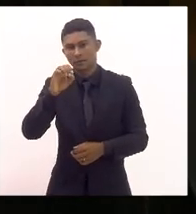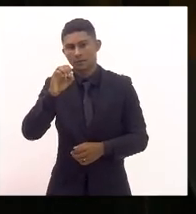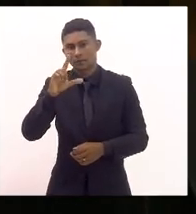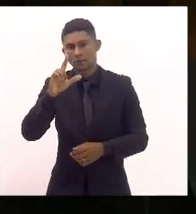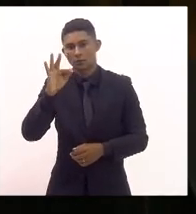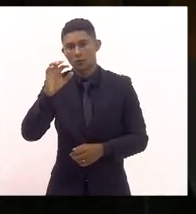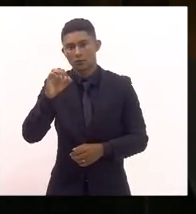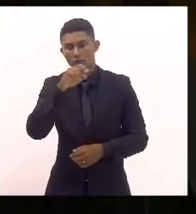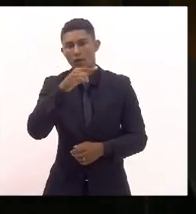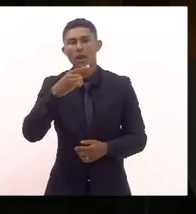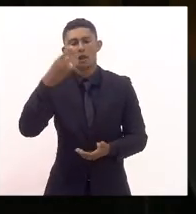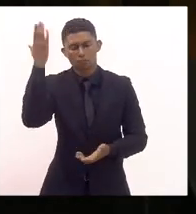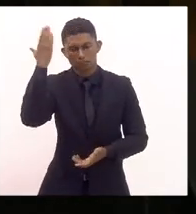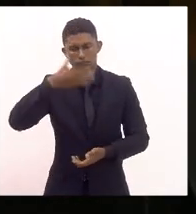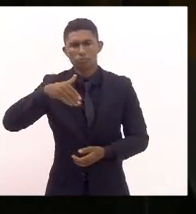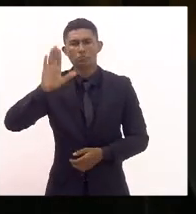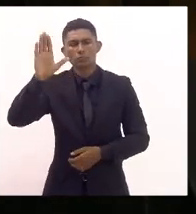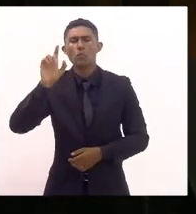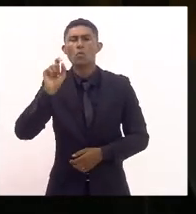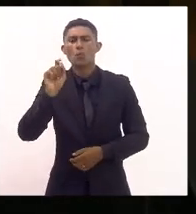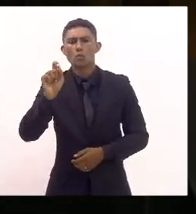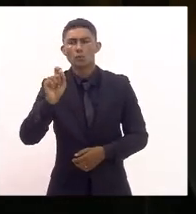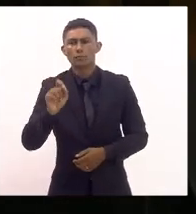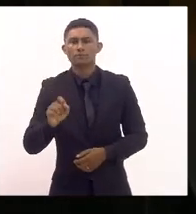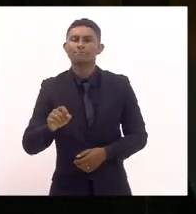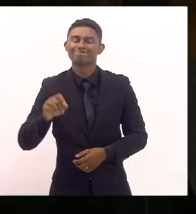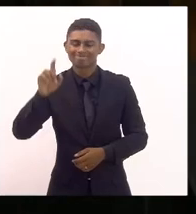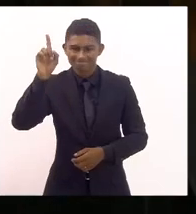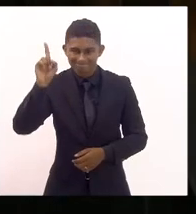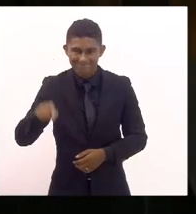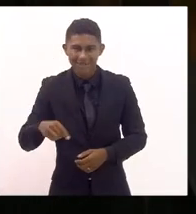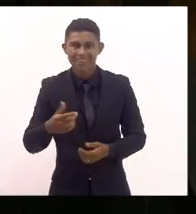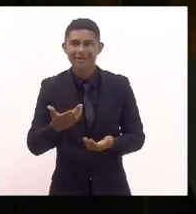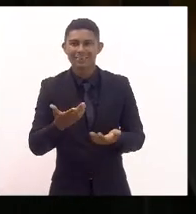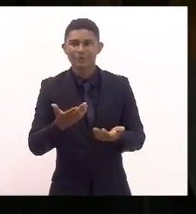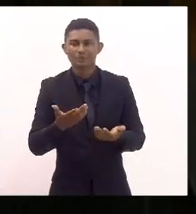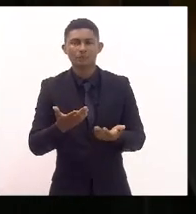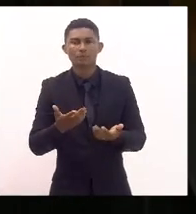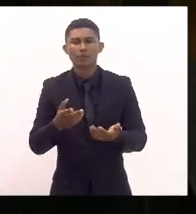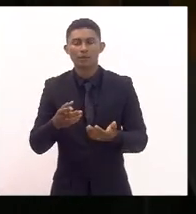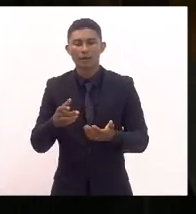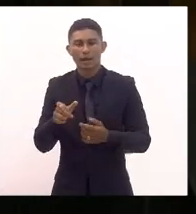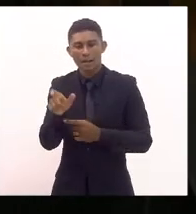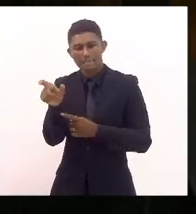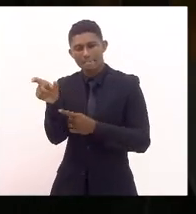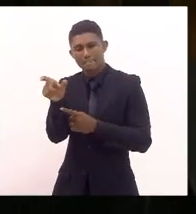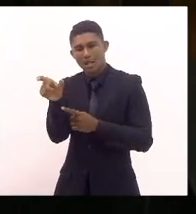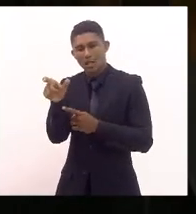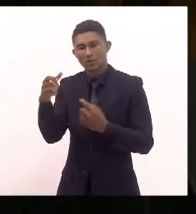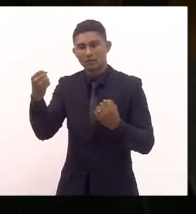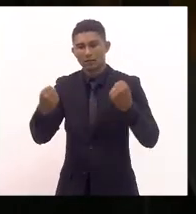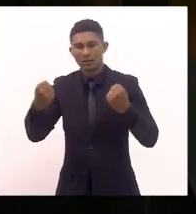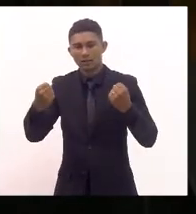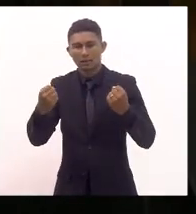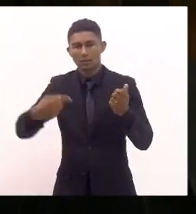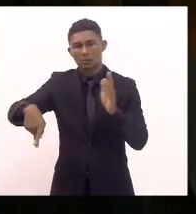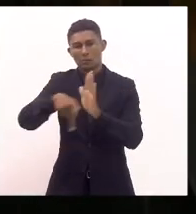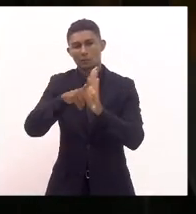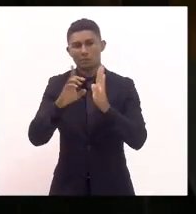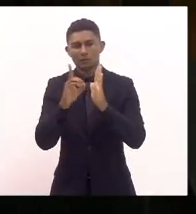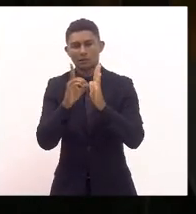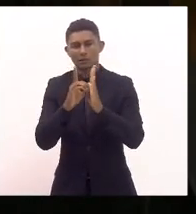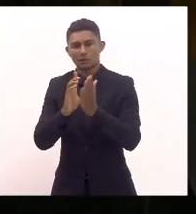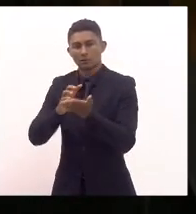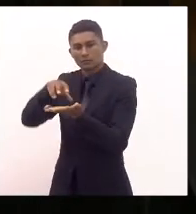que é a implantação no posto de habilitação do Detran